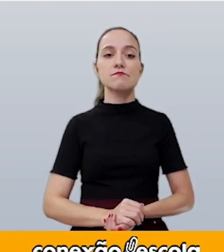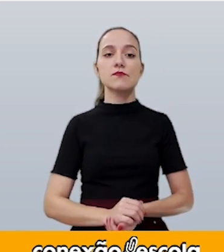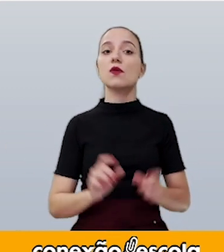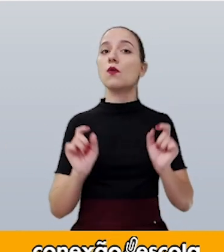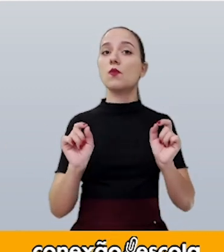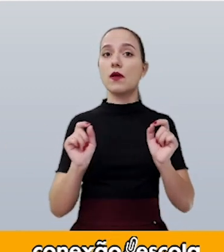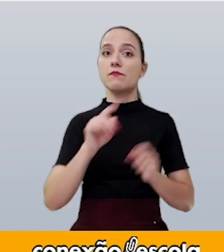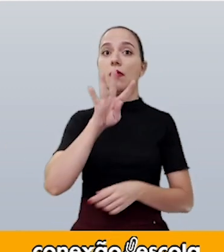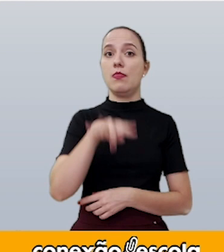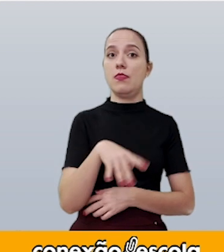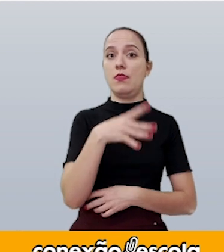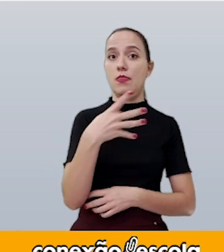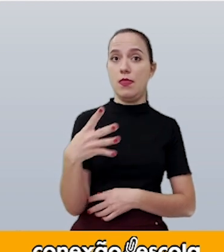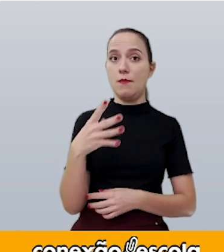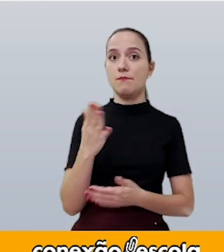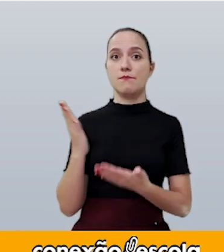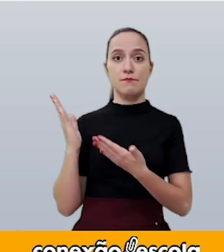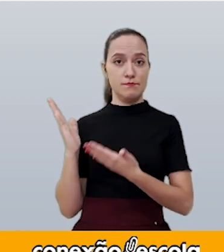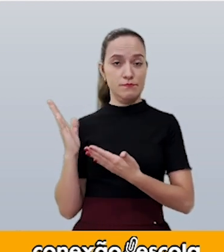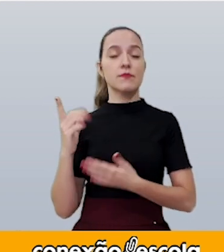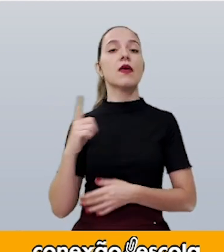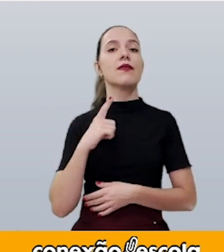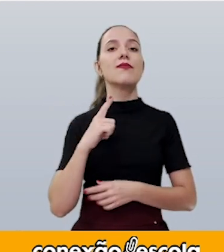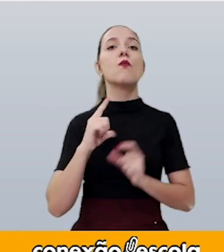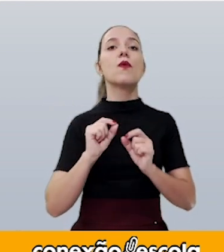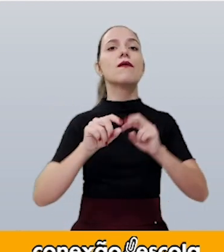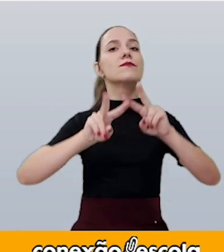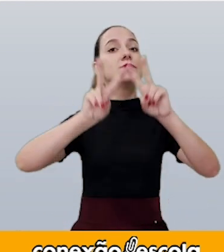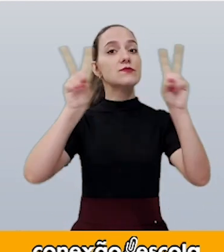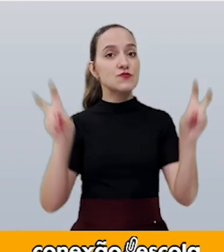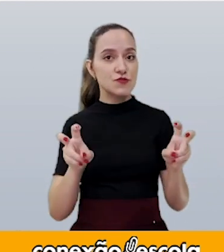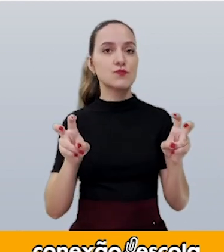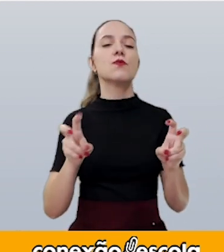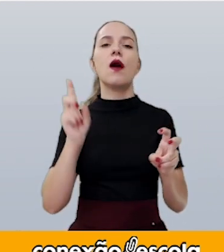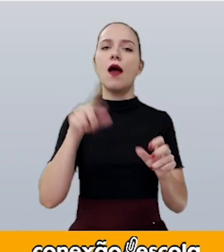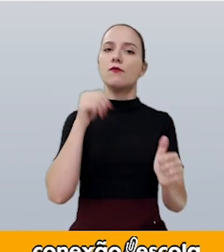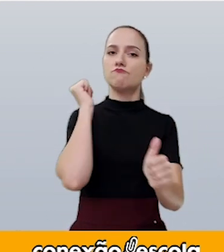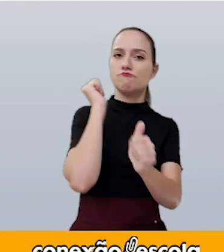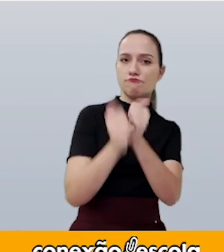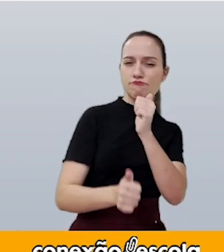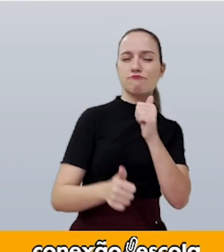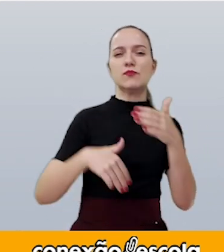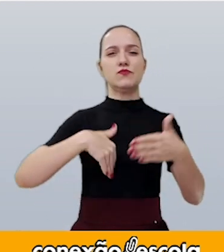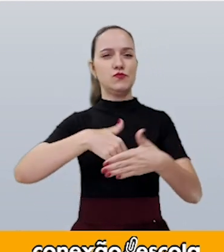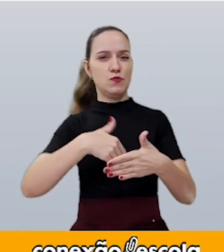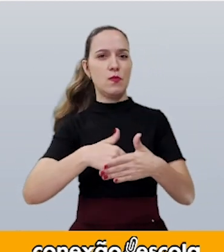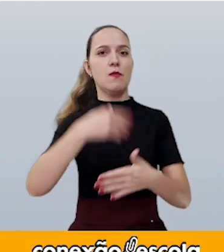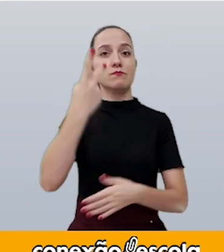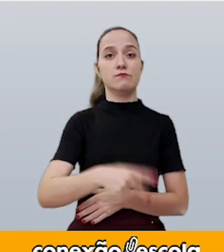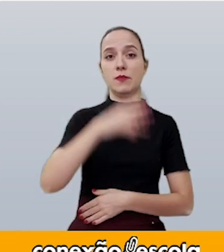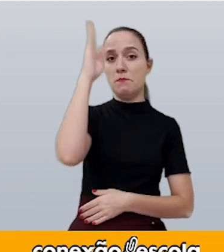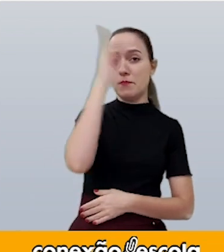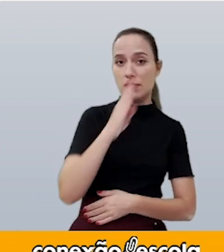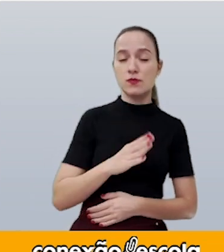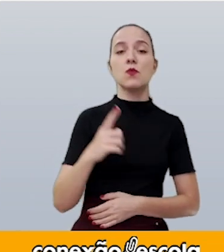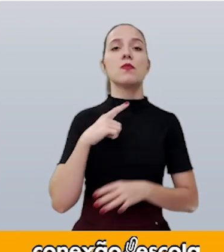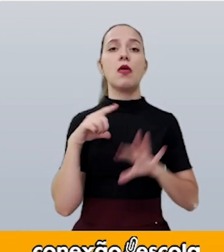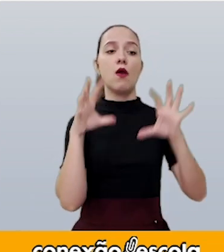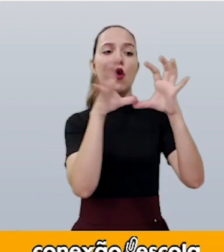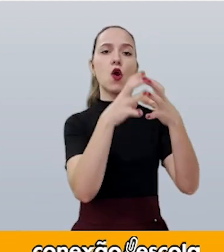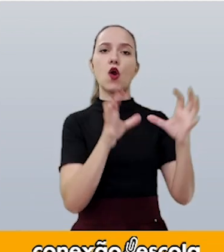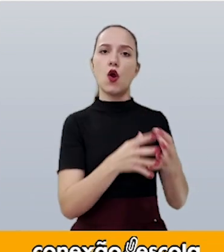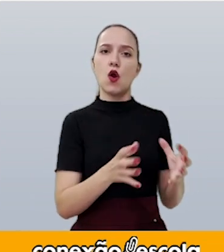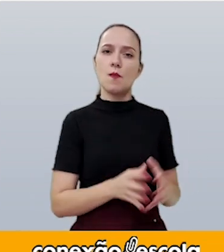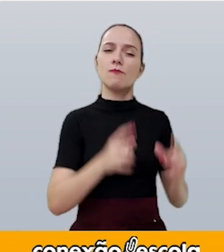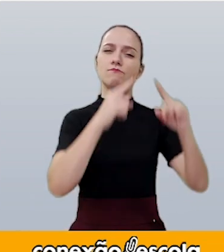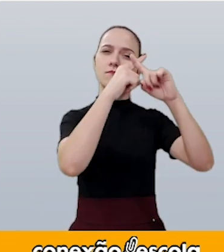Primeiro, nessa tabela eu tenho um título: Jogos da seleção brasileira na fase de